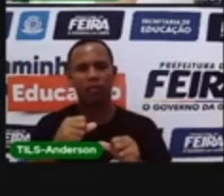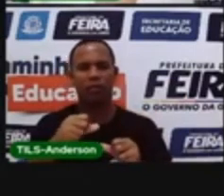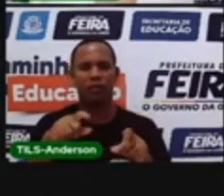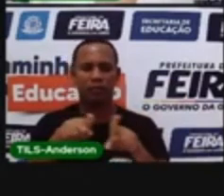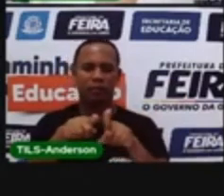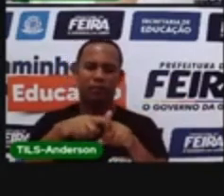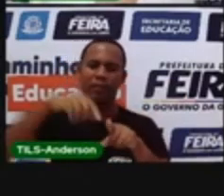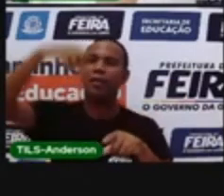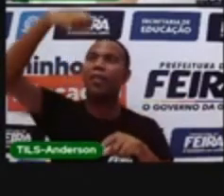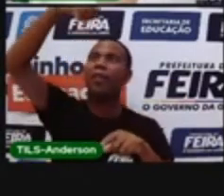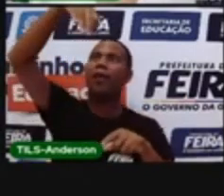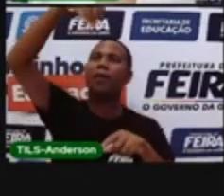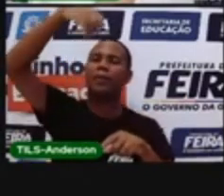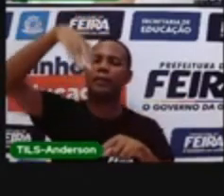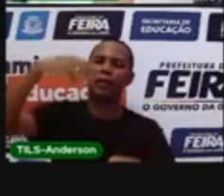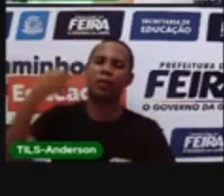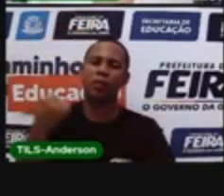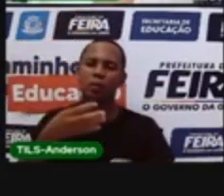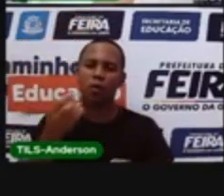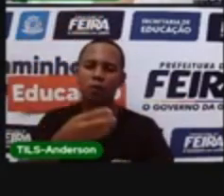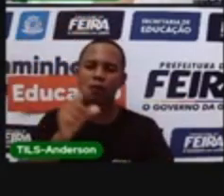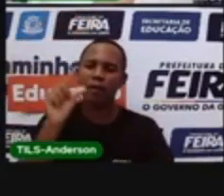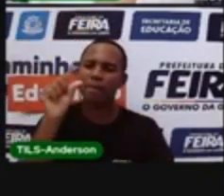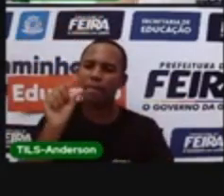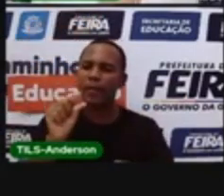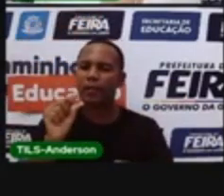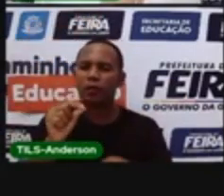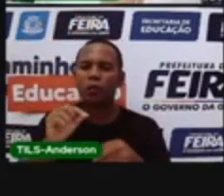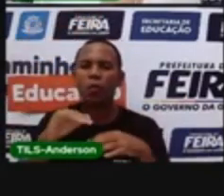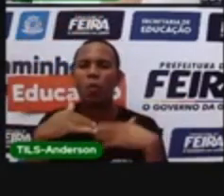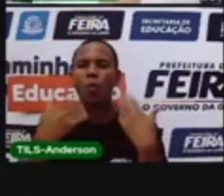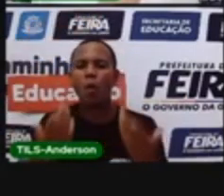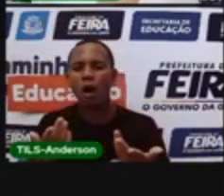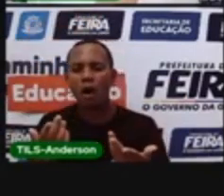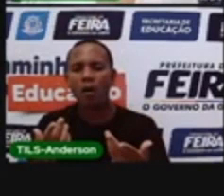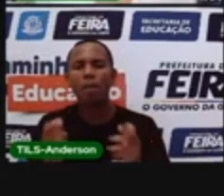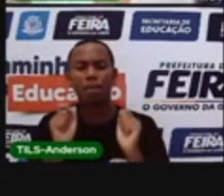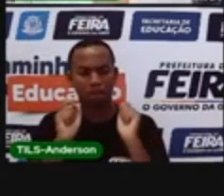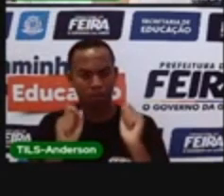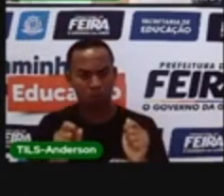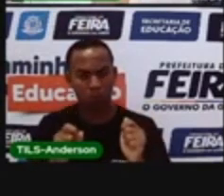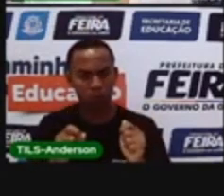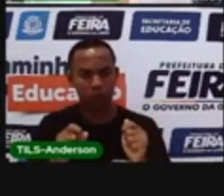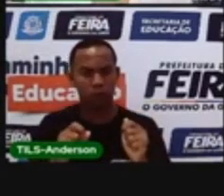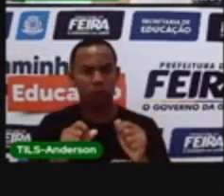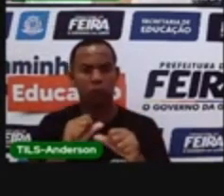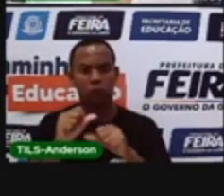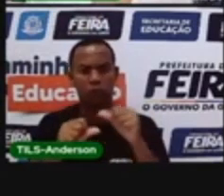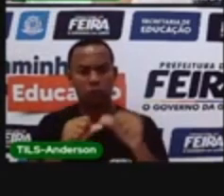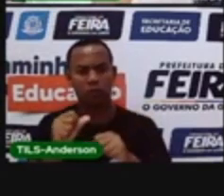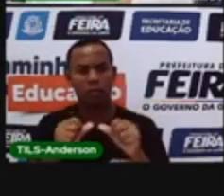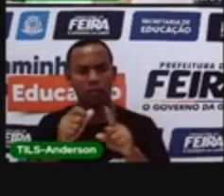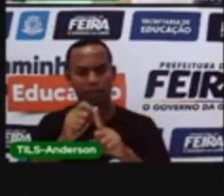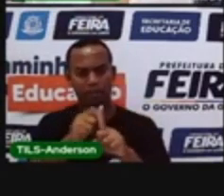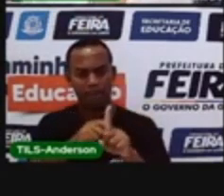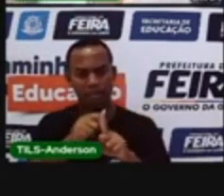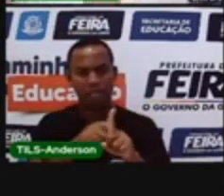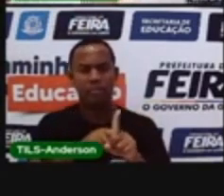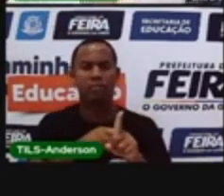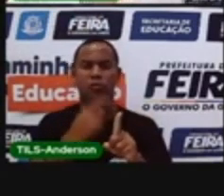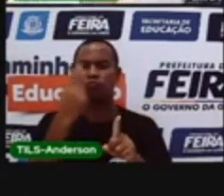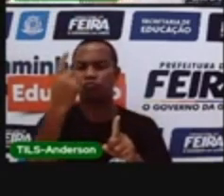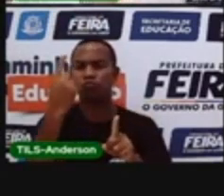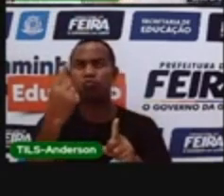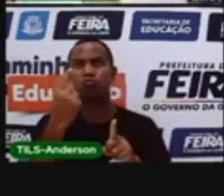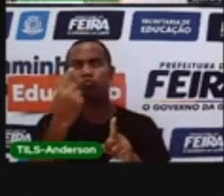mais econômicas. Então, primeiro a gente precisa saber o seguinte: eu posso trocar essa lâmpada esse mês? Será que